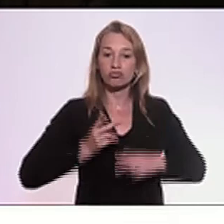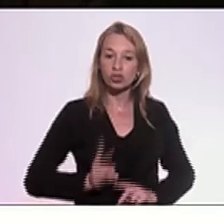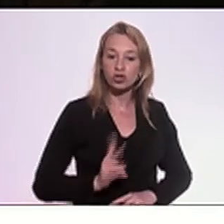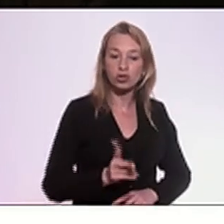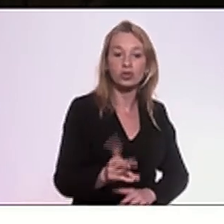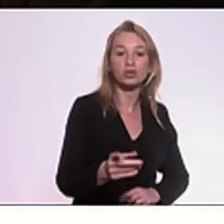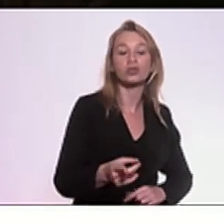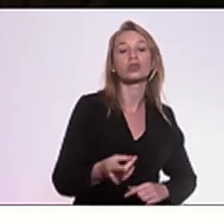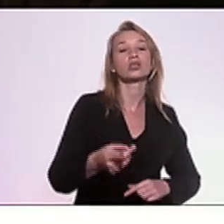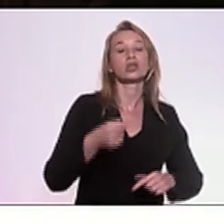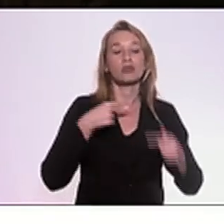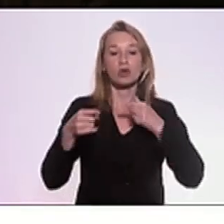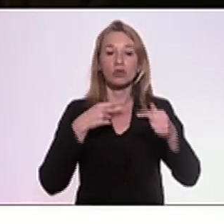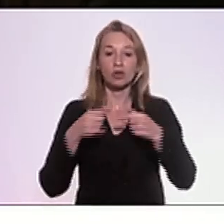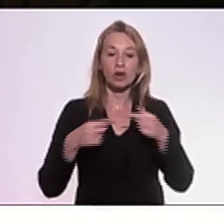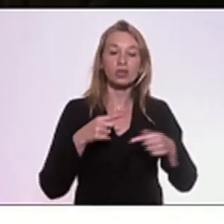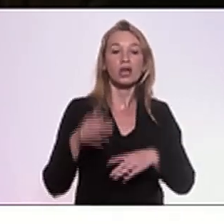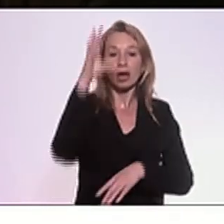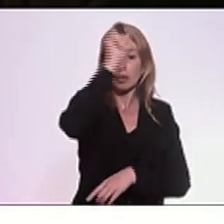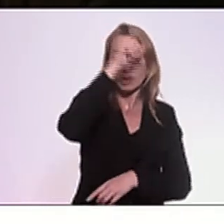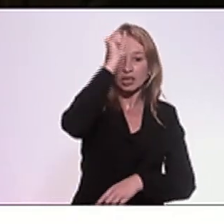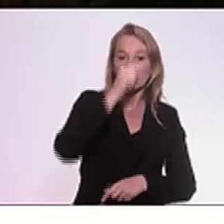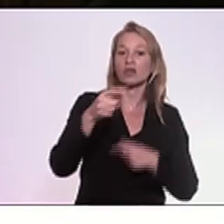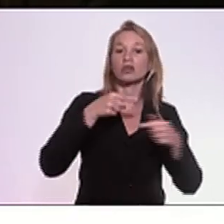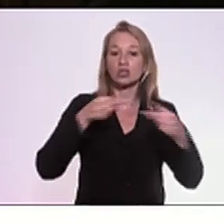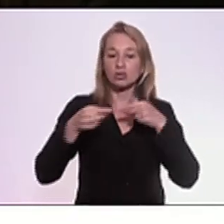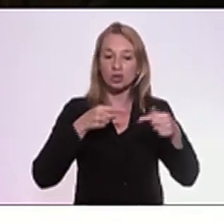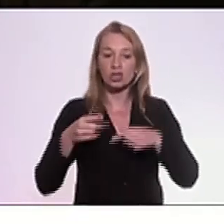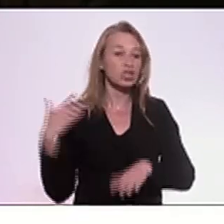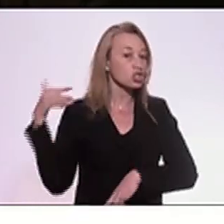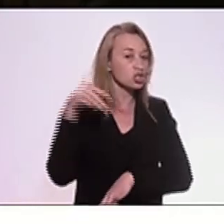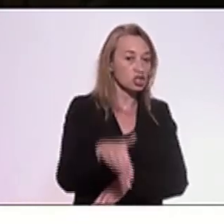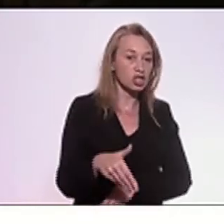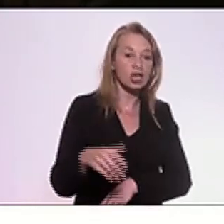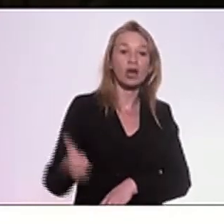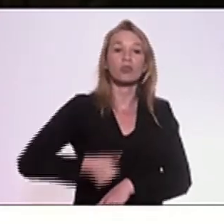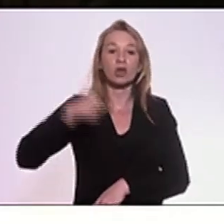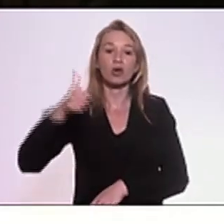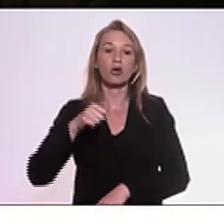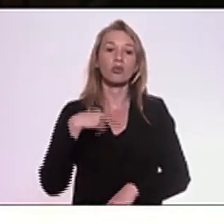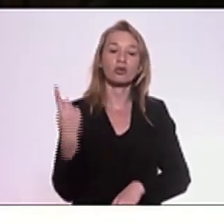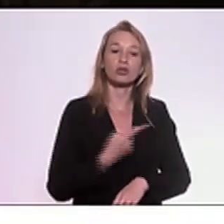aqui e é através das discussões e diálogos que nós conseguiremos chegar no que for melhor para o nosso Estado. Obrigado.